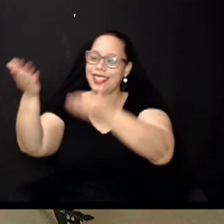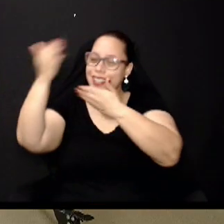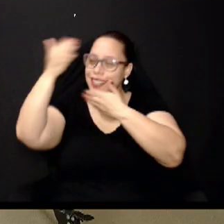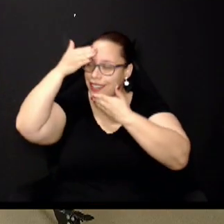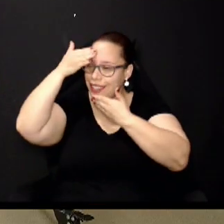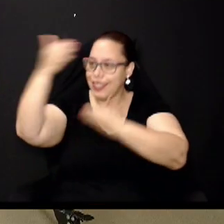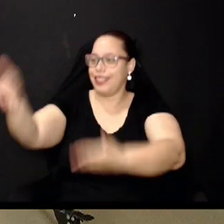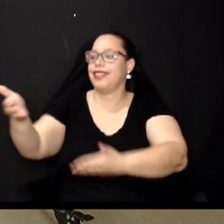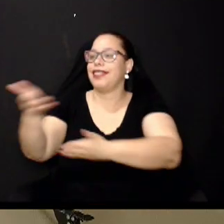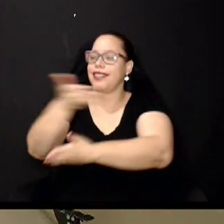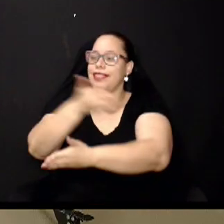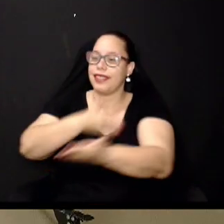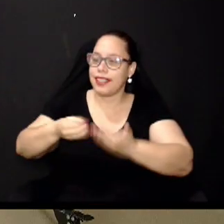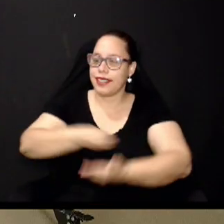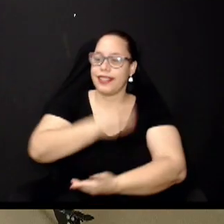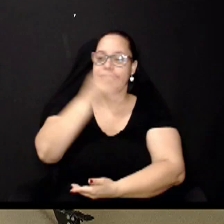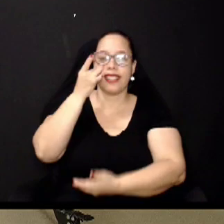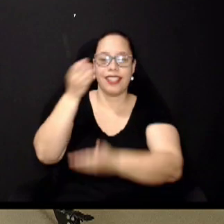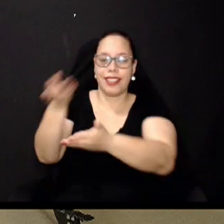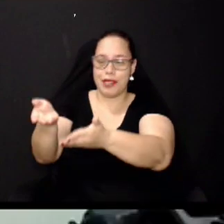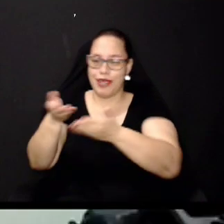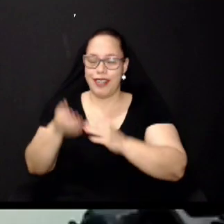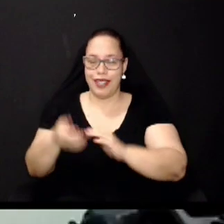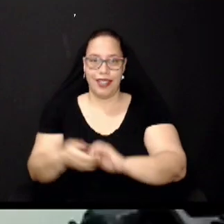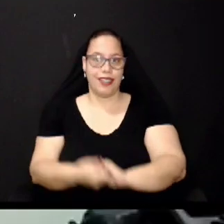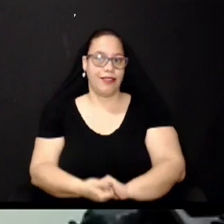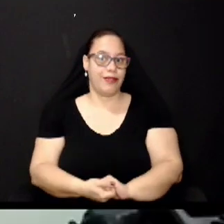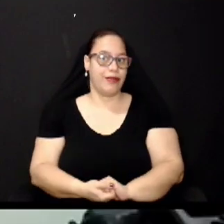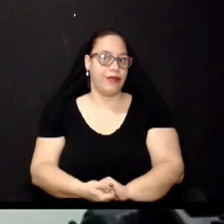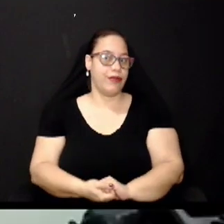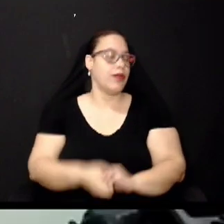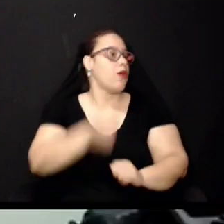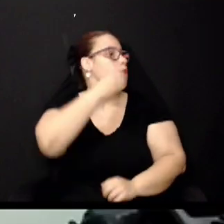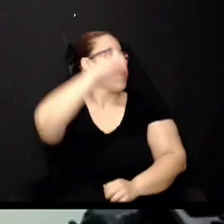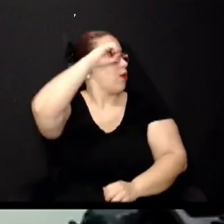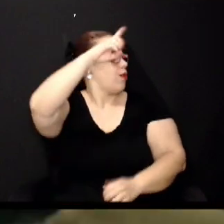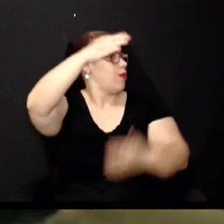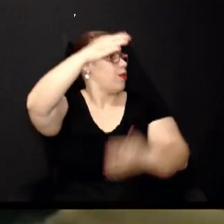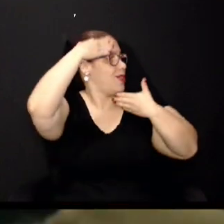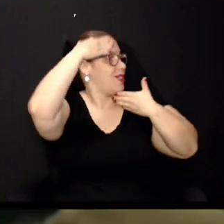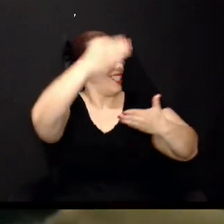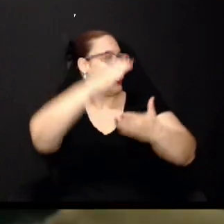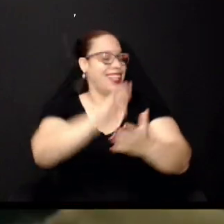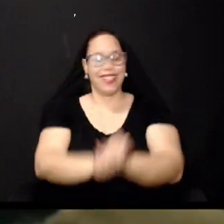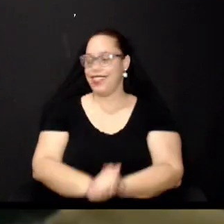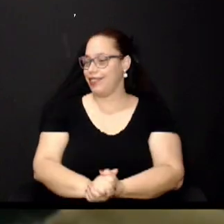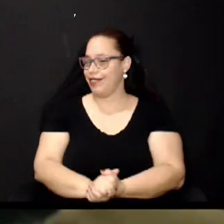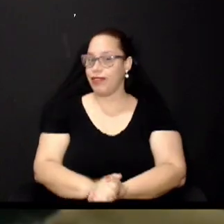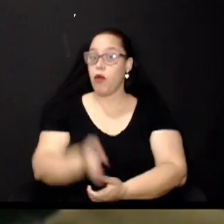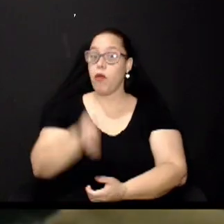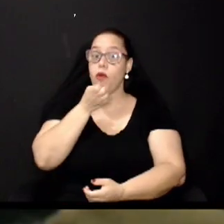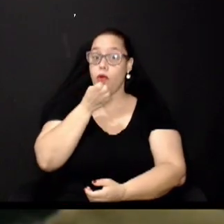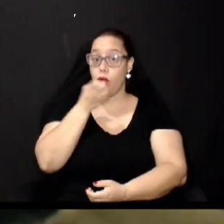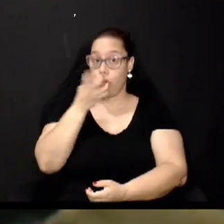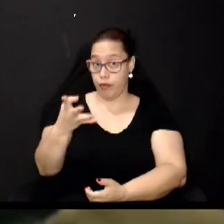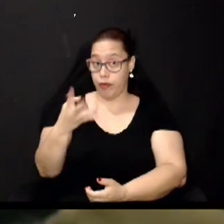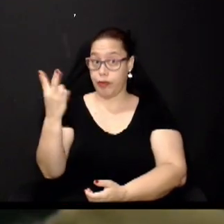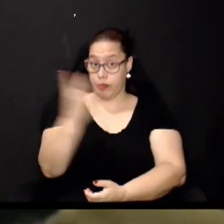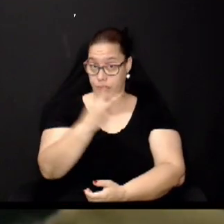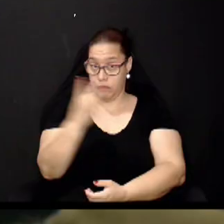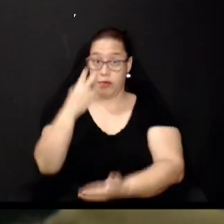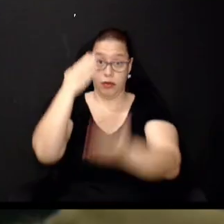presença. Seja bem-vinda. Bom dia, muito obrigada. Muito bem. Então, hoje, essas duas psicólogas vão